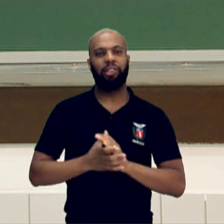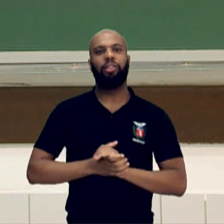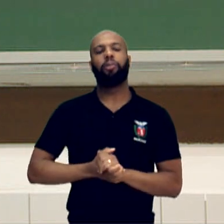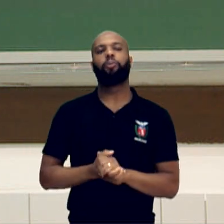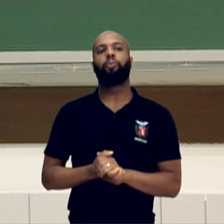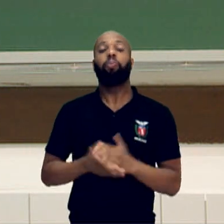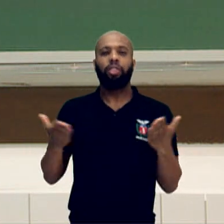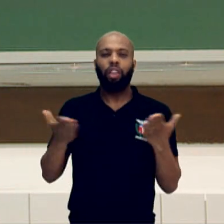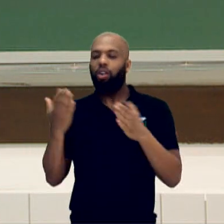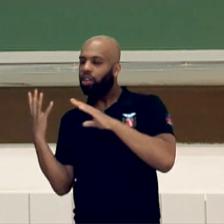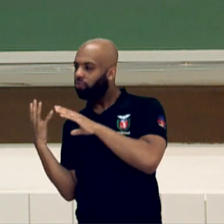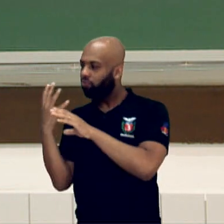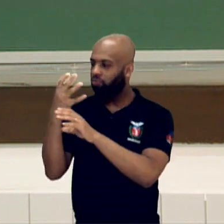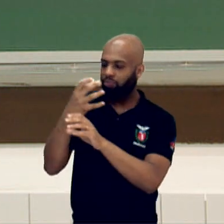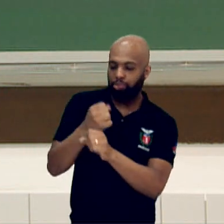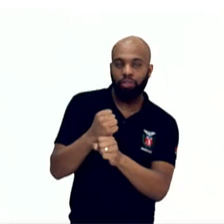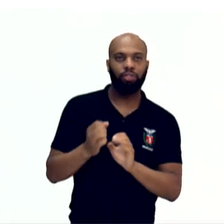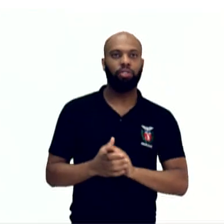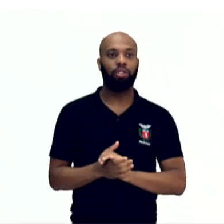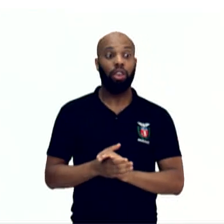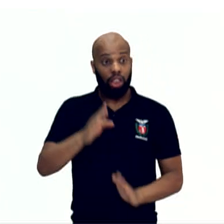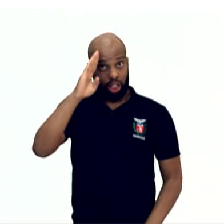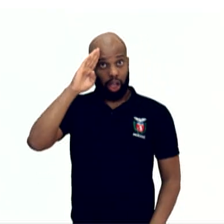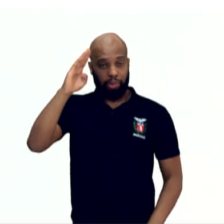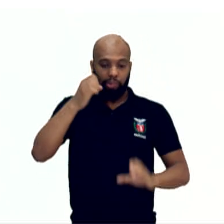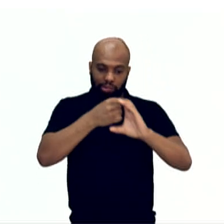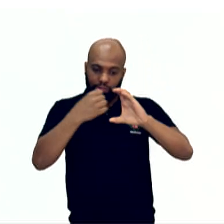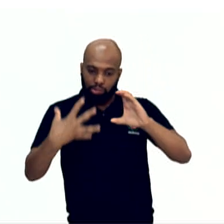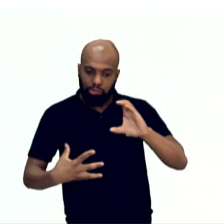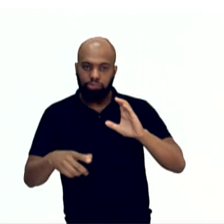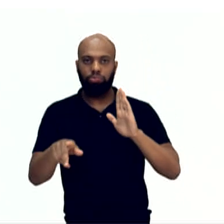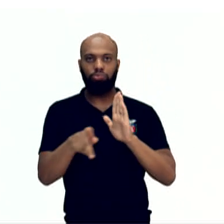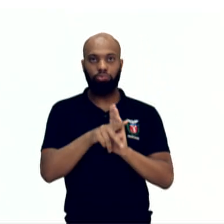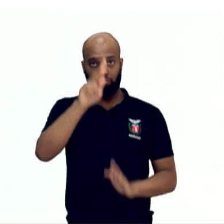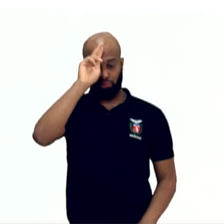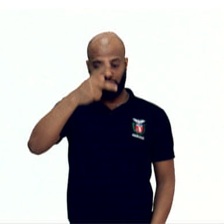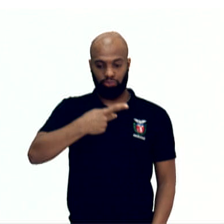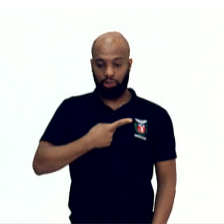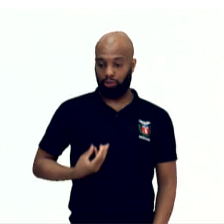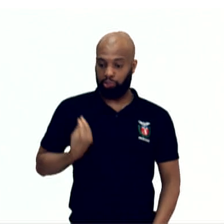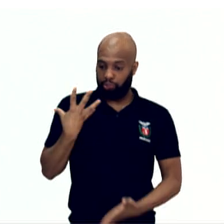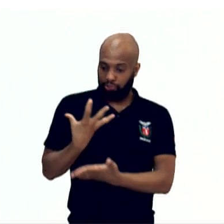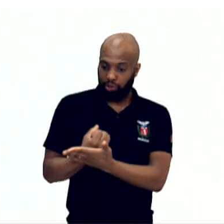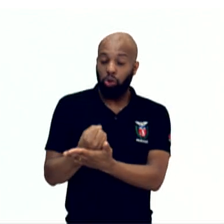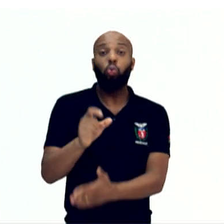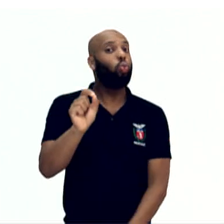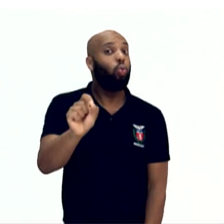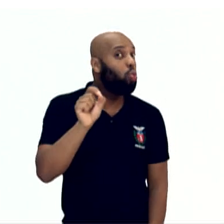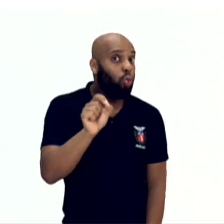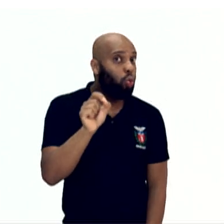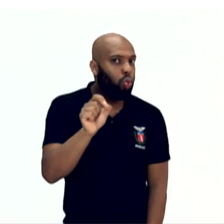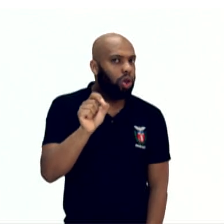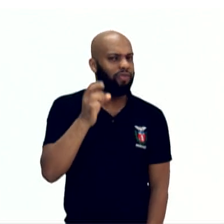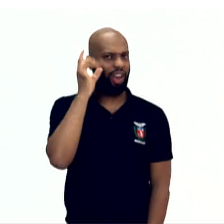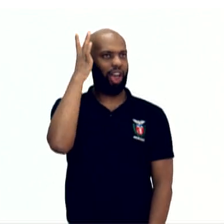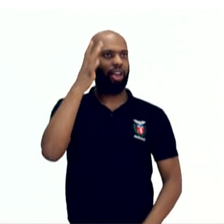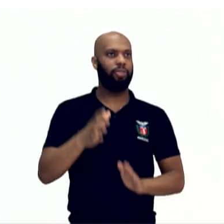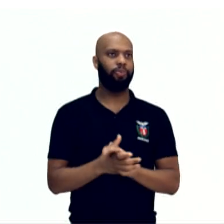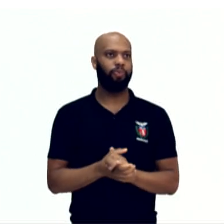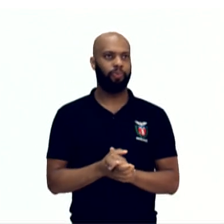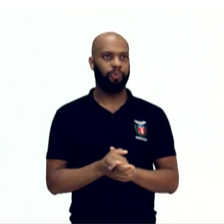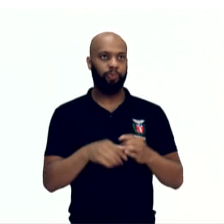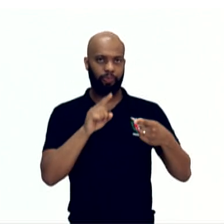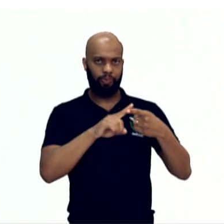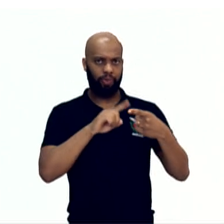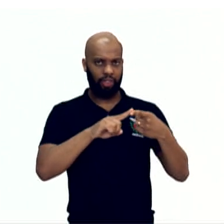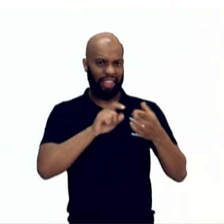Então, vamos retomar aqui. Uma das principais características da autobiografia essa eu tenho certeza que está bem fácil. Estar